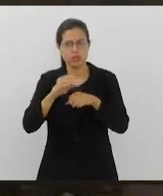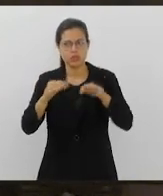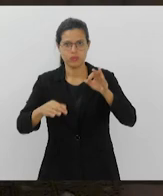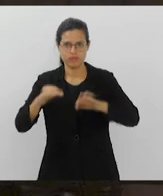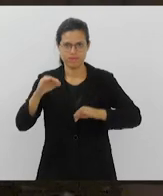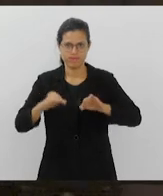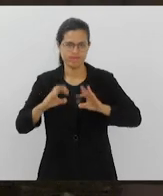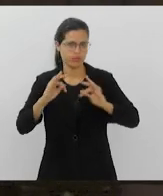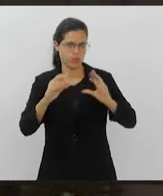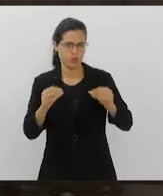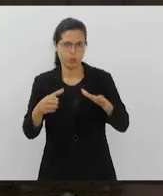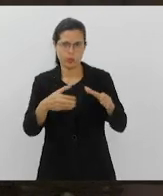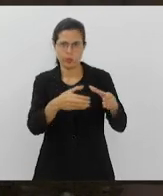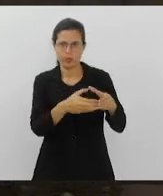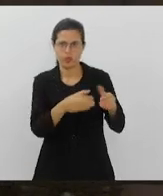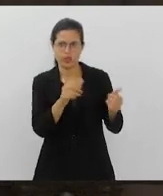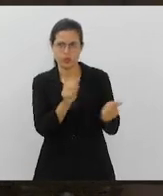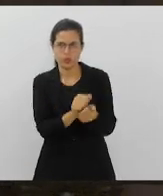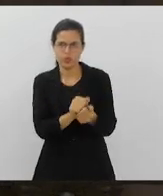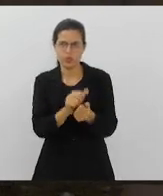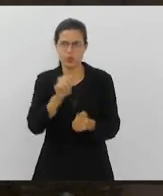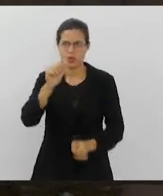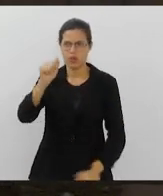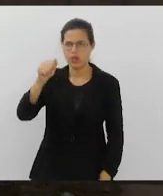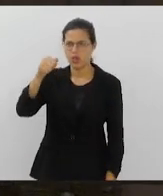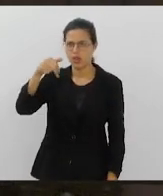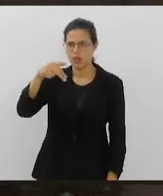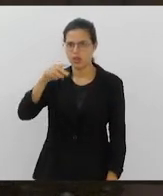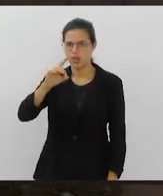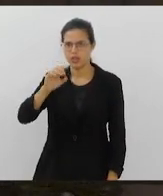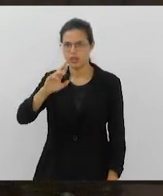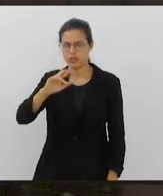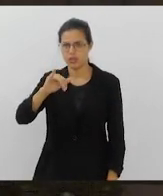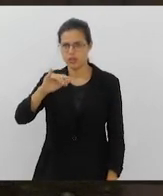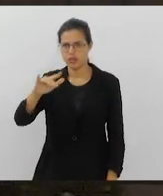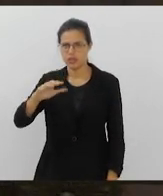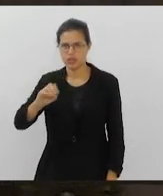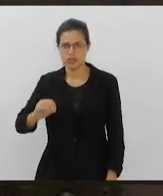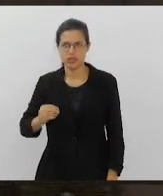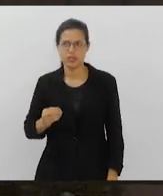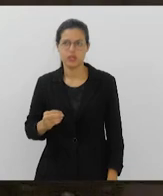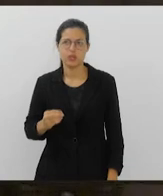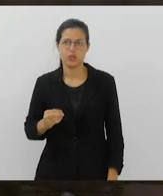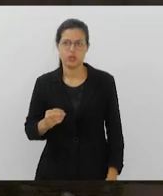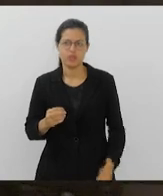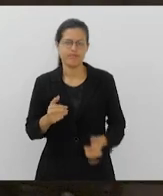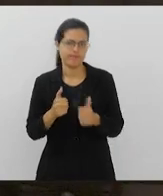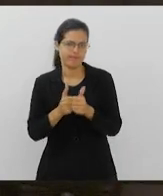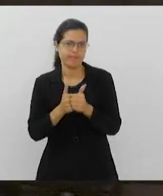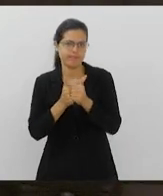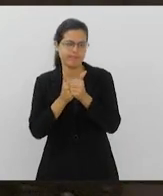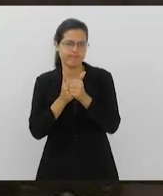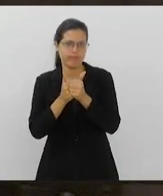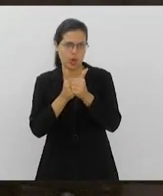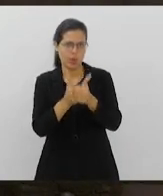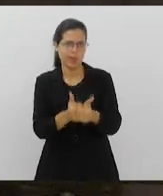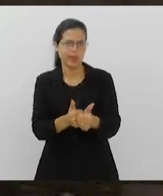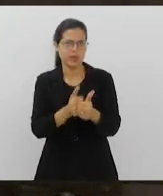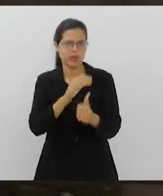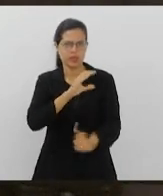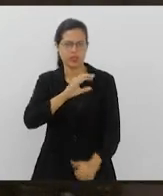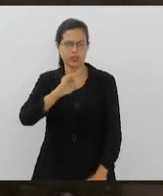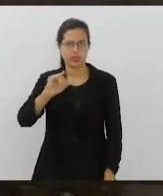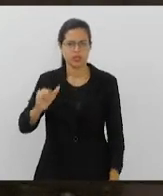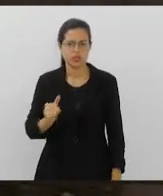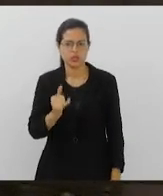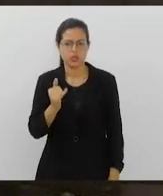comigo, eu pretendo, e o Andrezinho hoje, que recebeu a faixa marrom, conduzindo a CCJ comigo, eu pretendo me valer